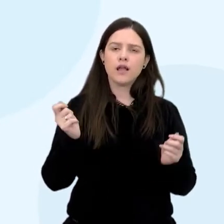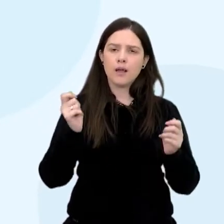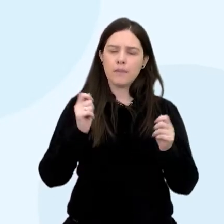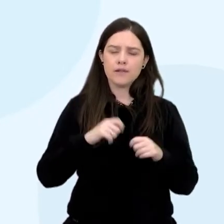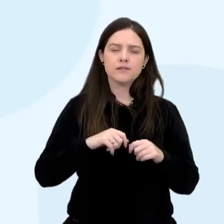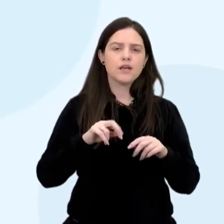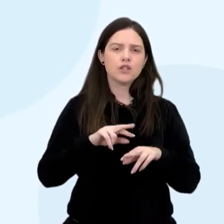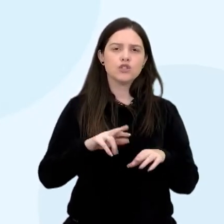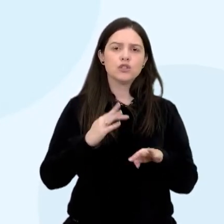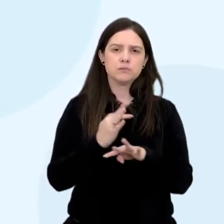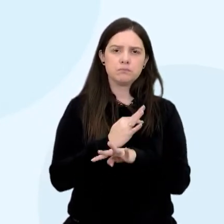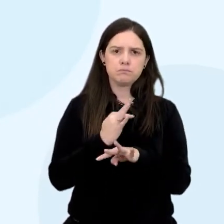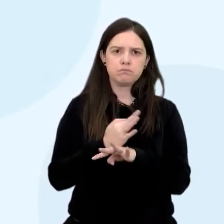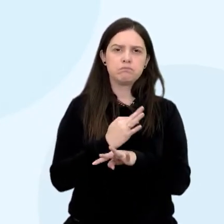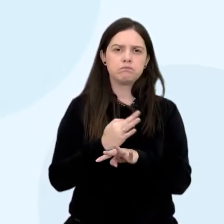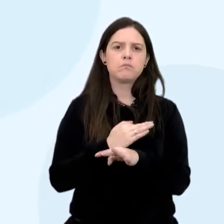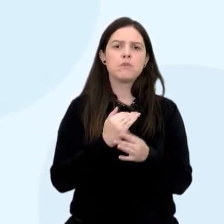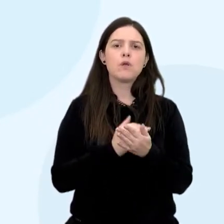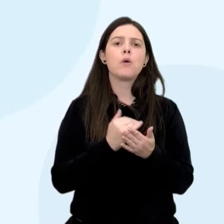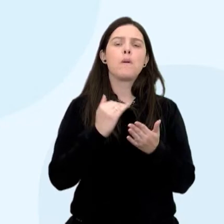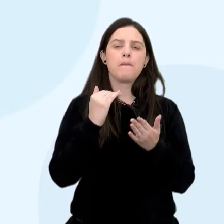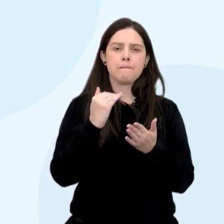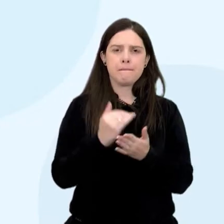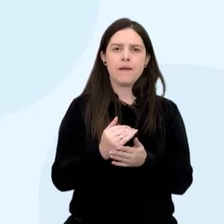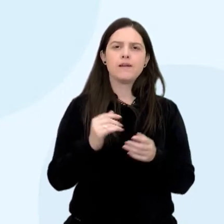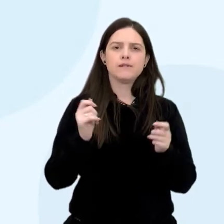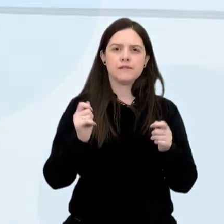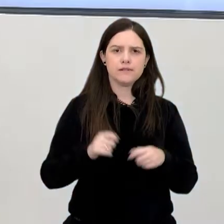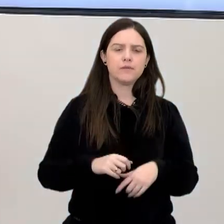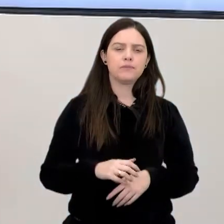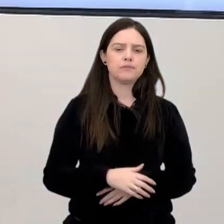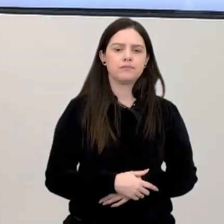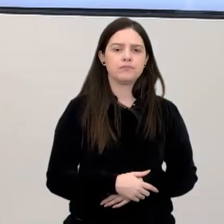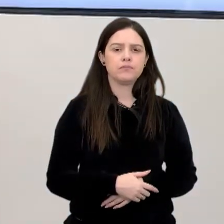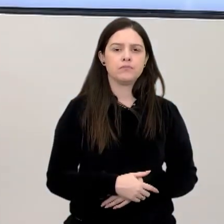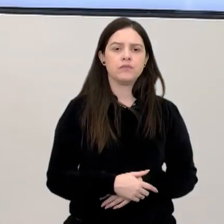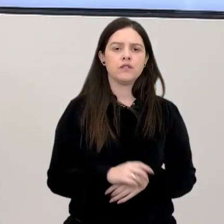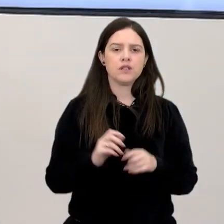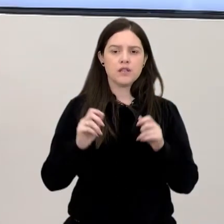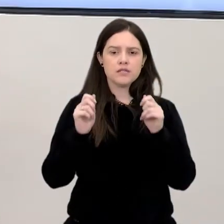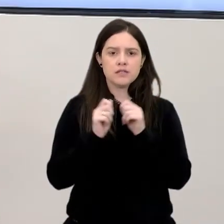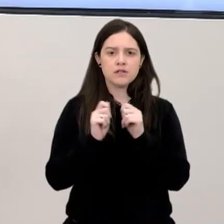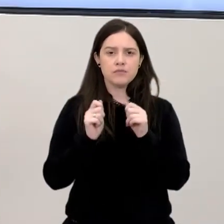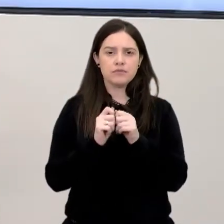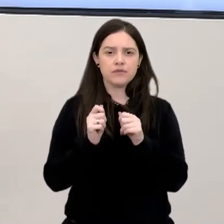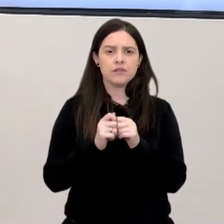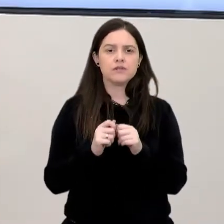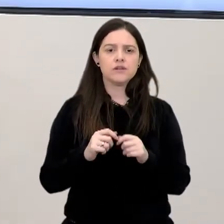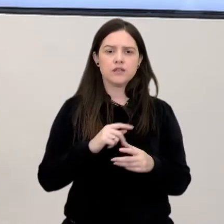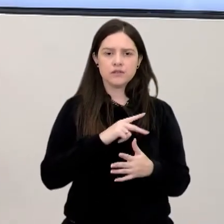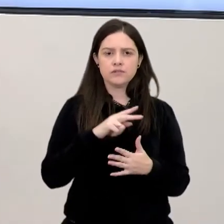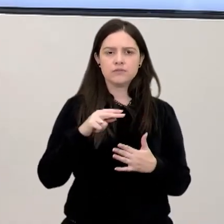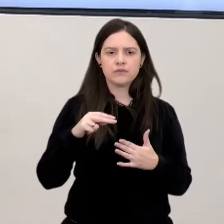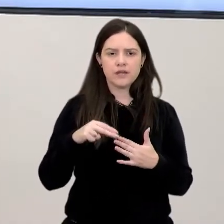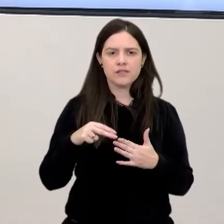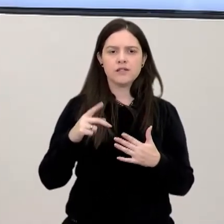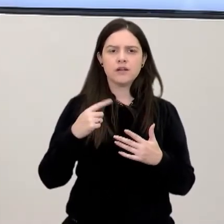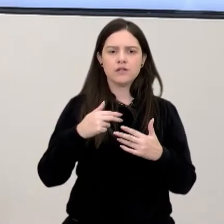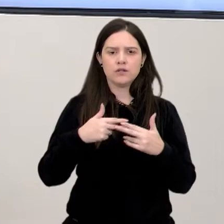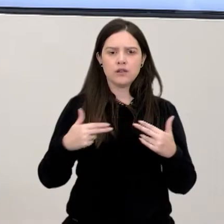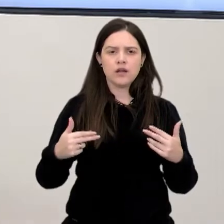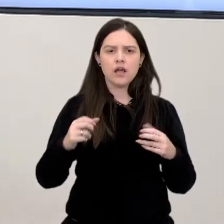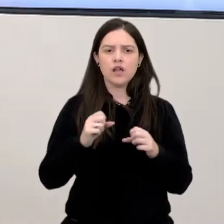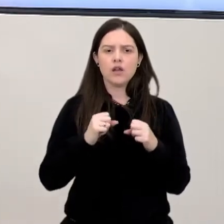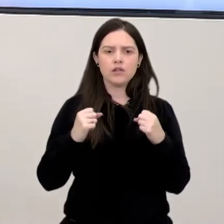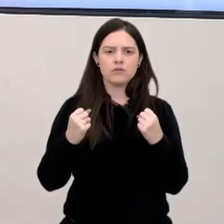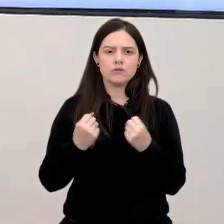né? Os elétrons são mais livres, então eles fazem essa transferência mais facilmente. É como uma